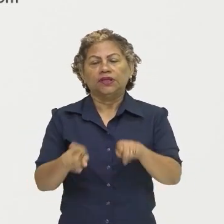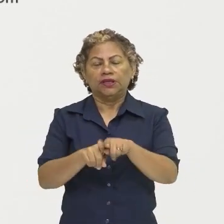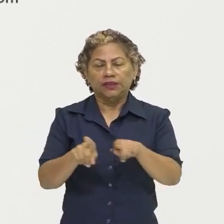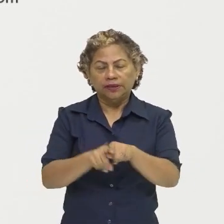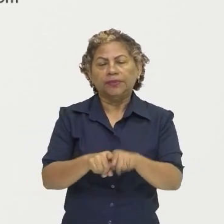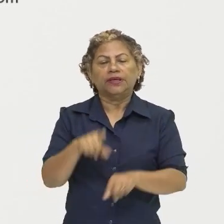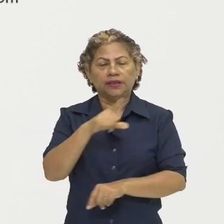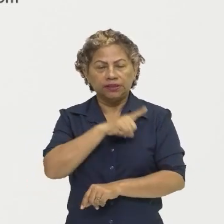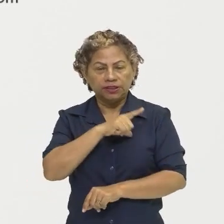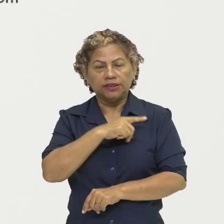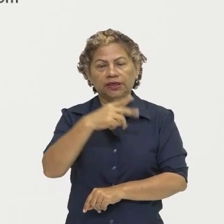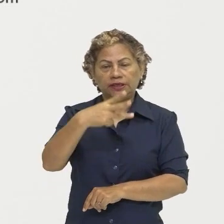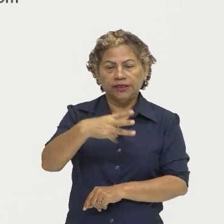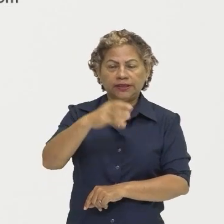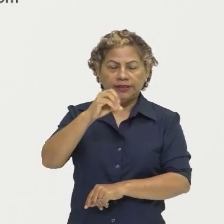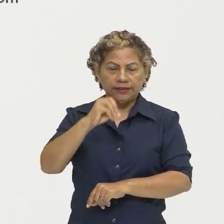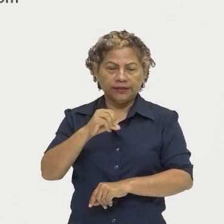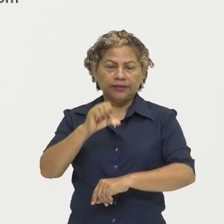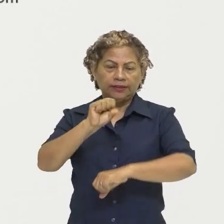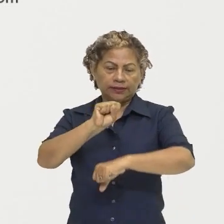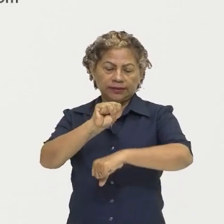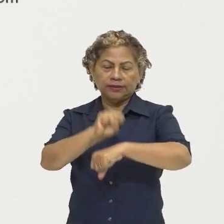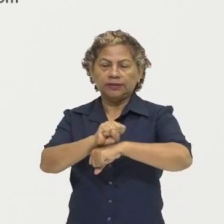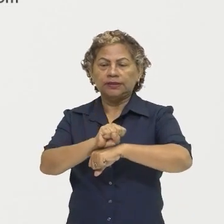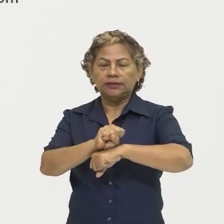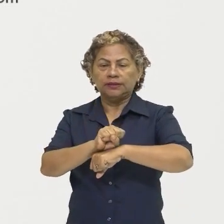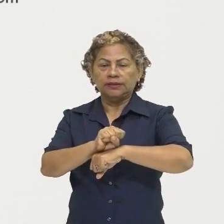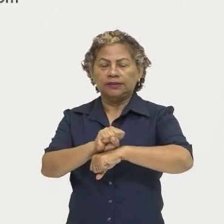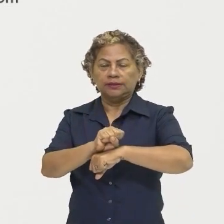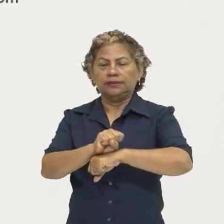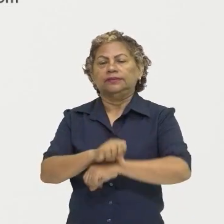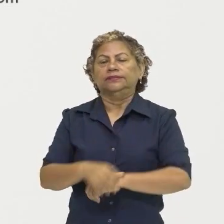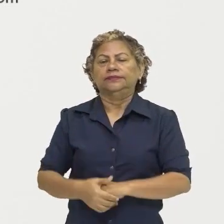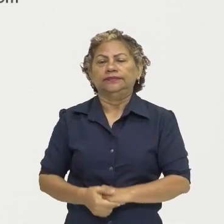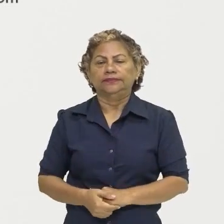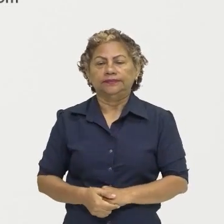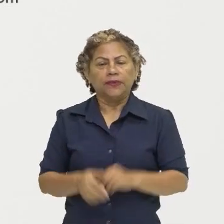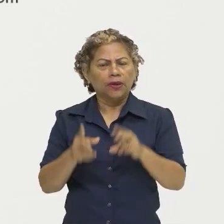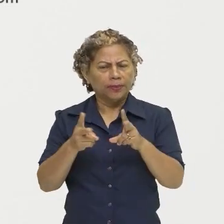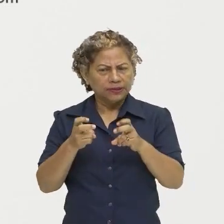segundos. Observem que eu tenho um número